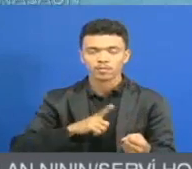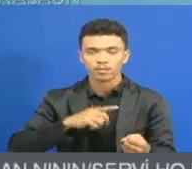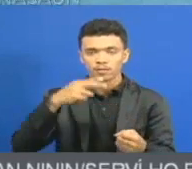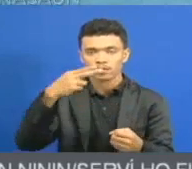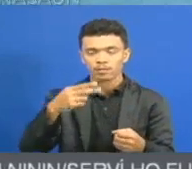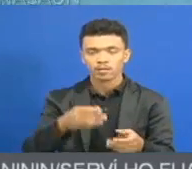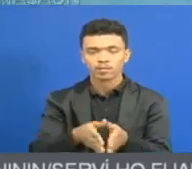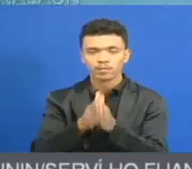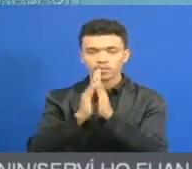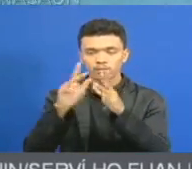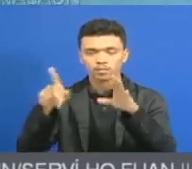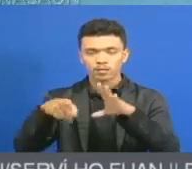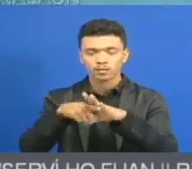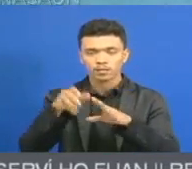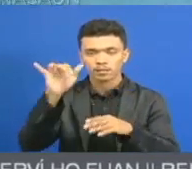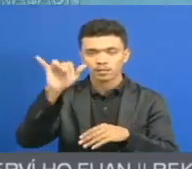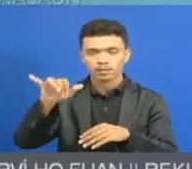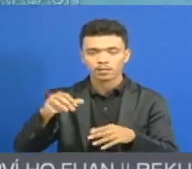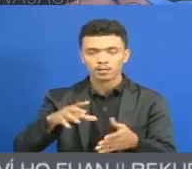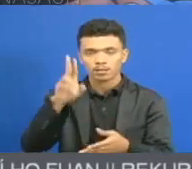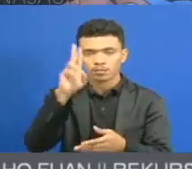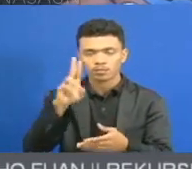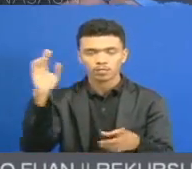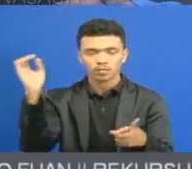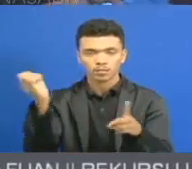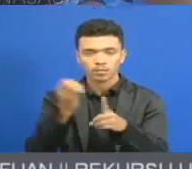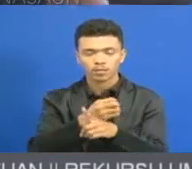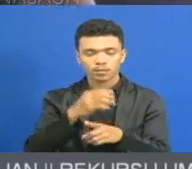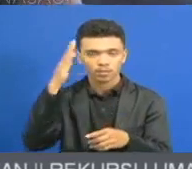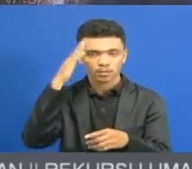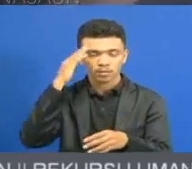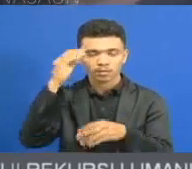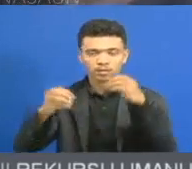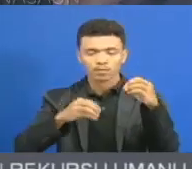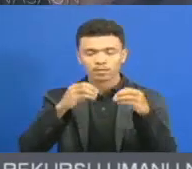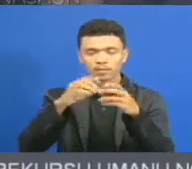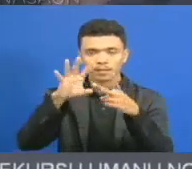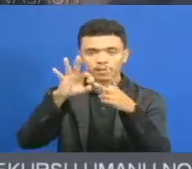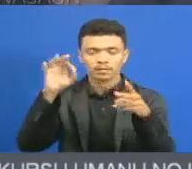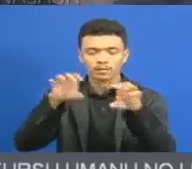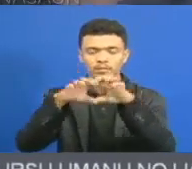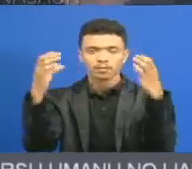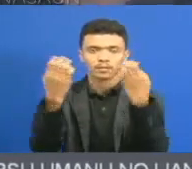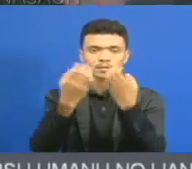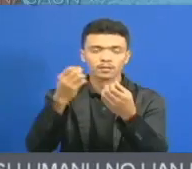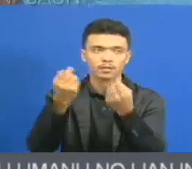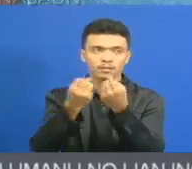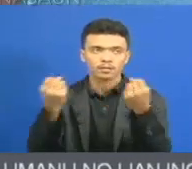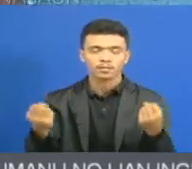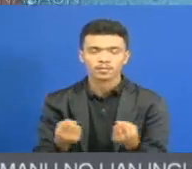Pinto, apela para participante Sira a tu aproveita a oportunidade onde atene com a Balalau eleição para o Conselho Suku. La SES